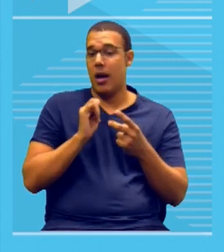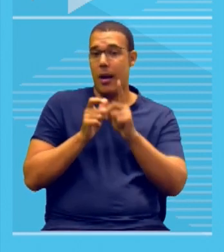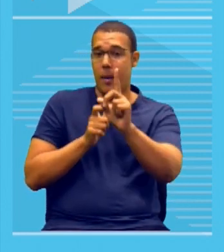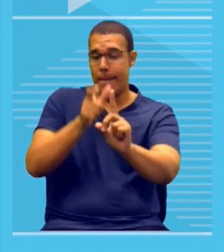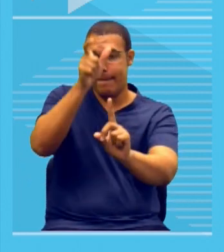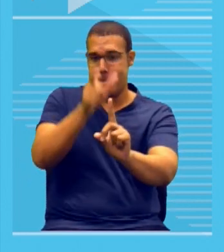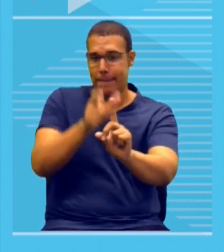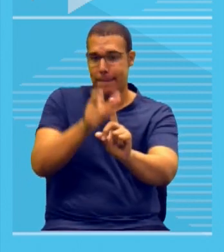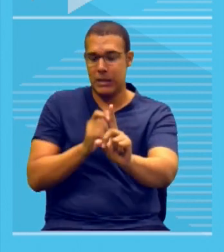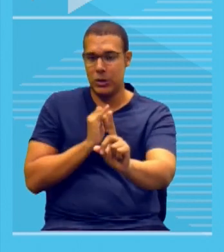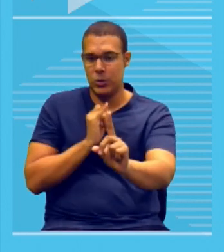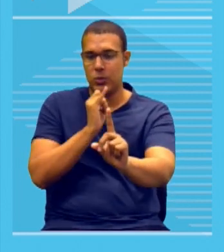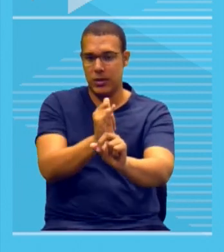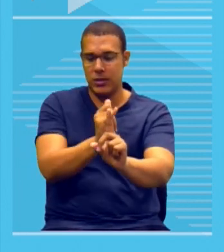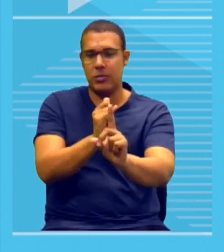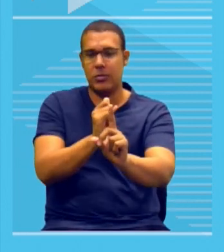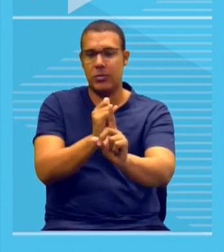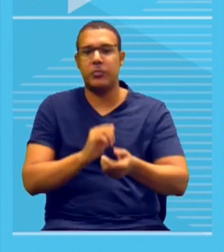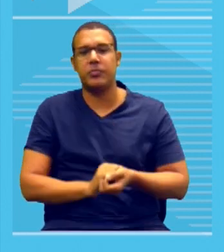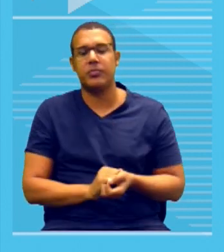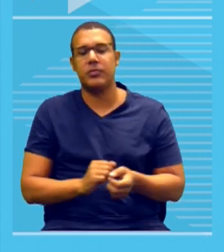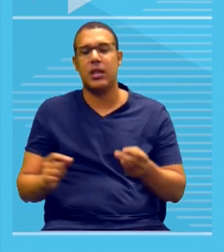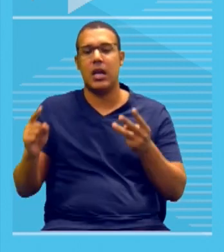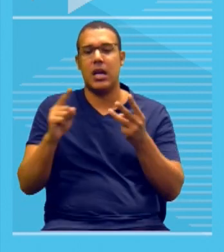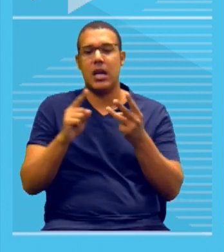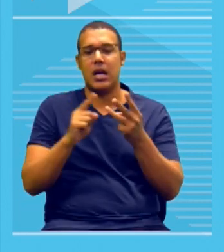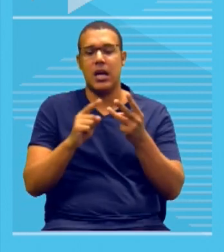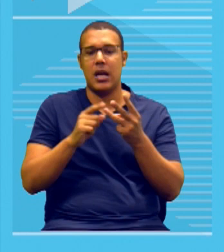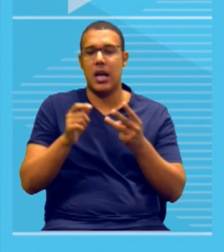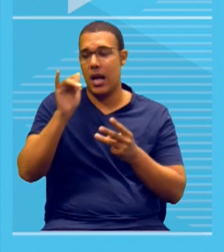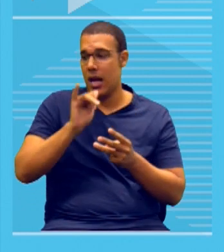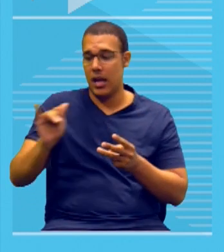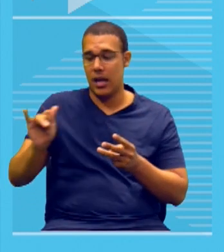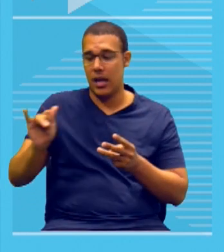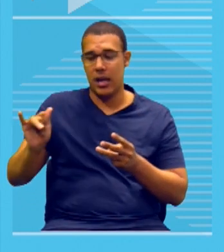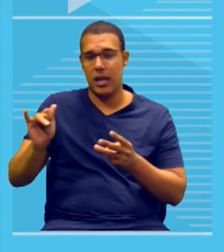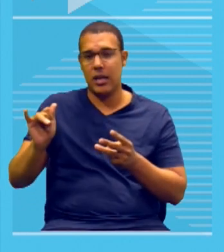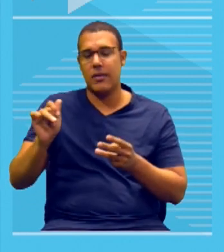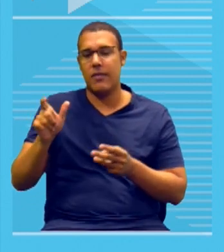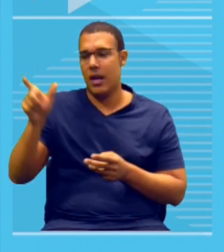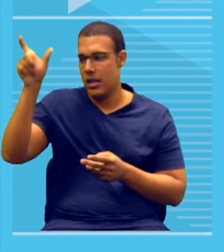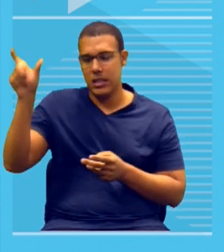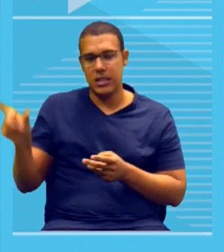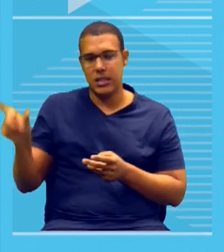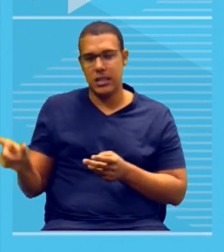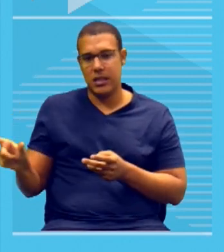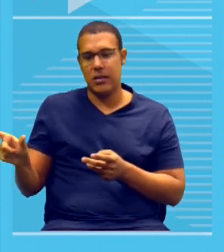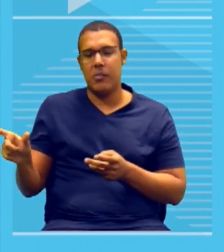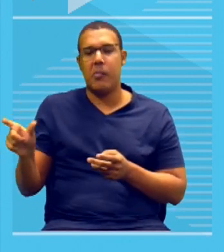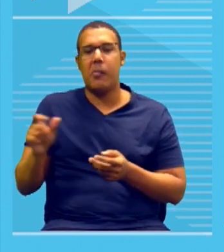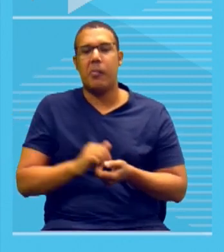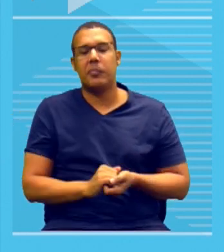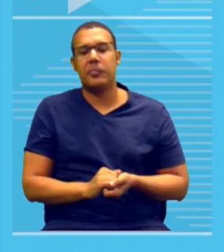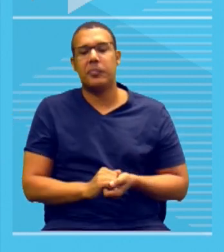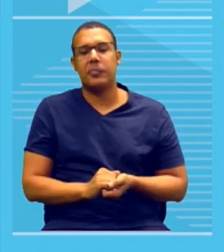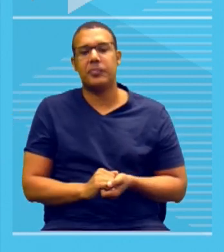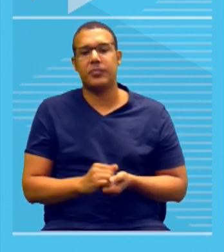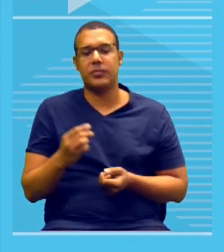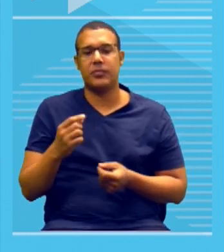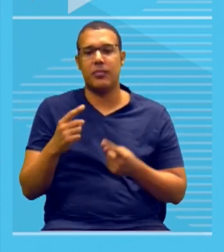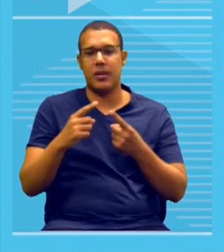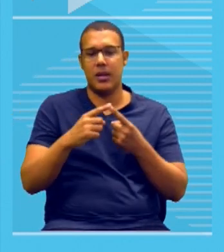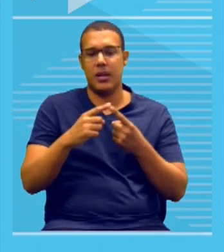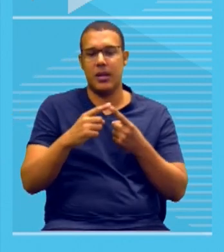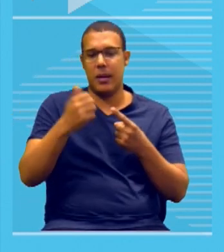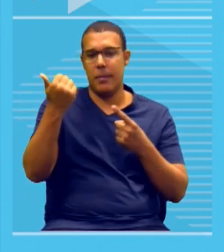com quem se fala e a terceira aquela de quem se fala né a